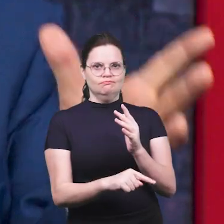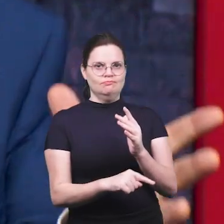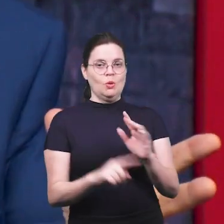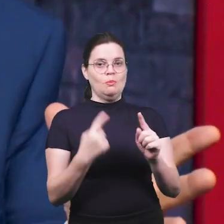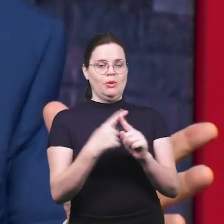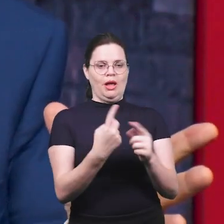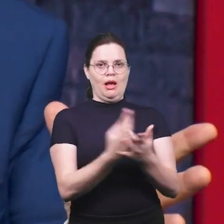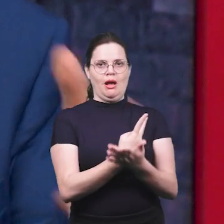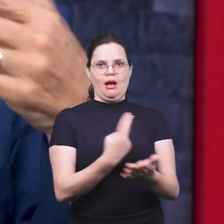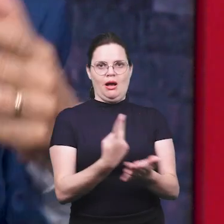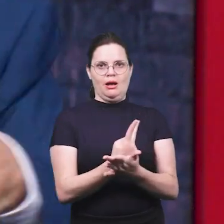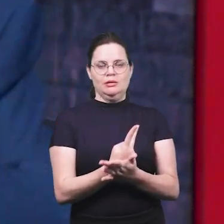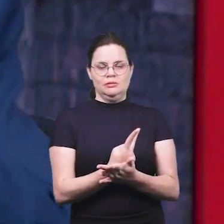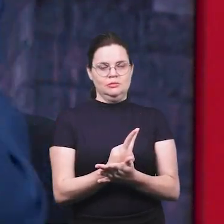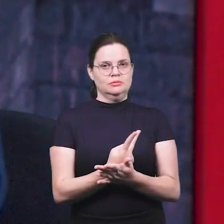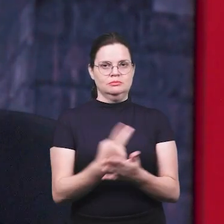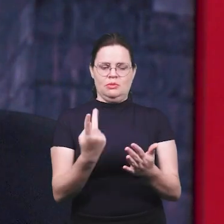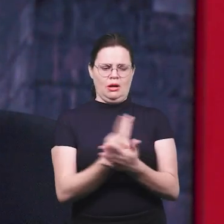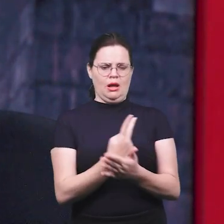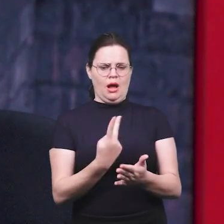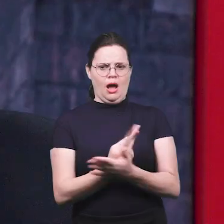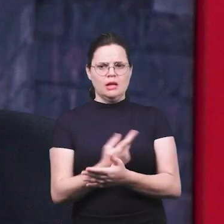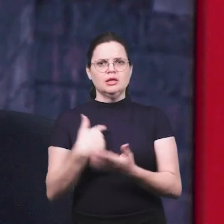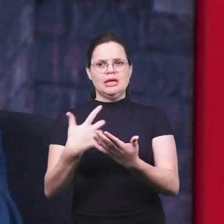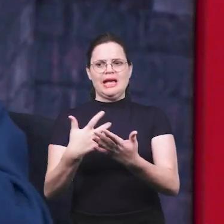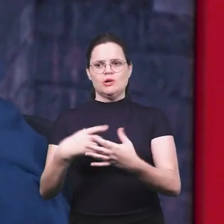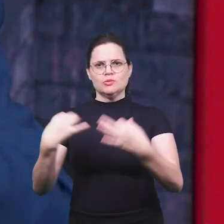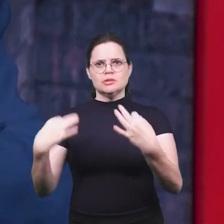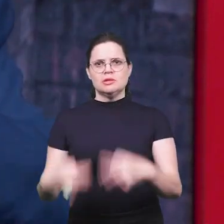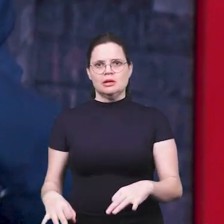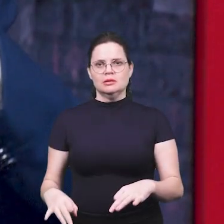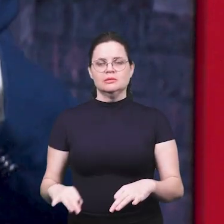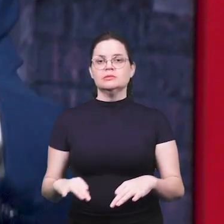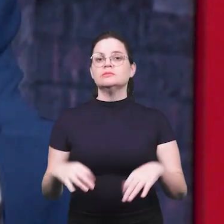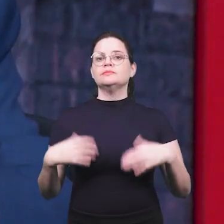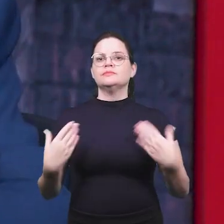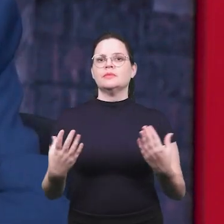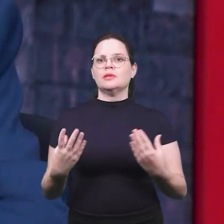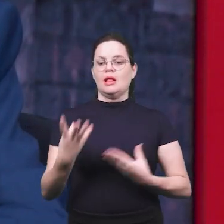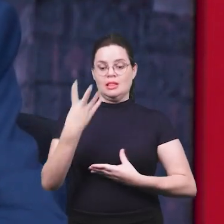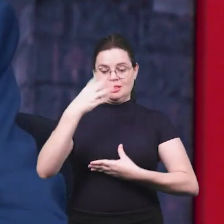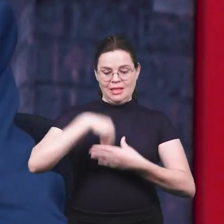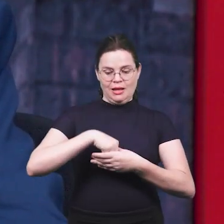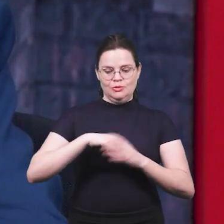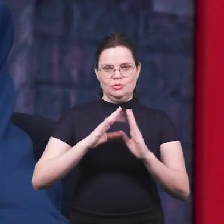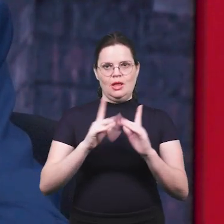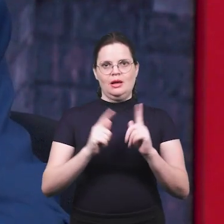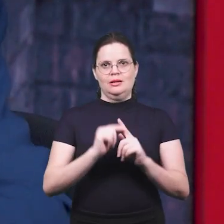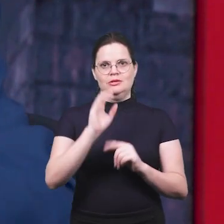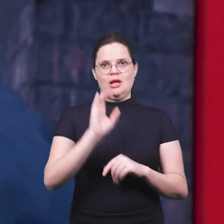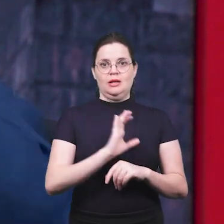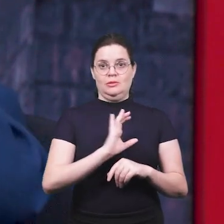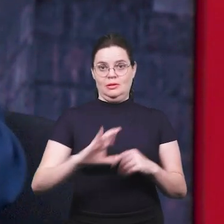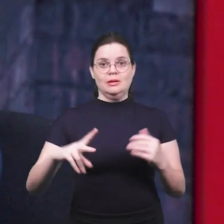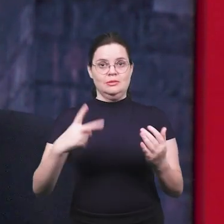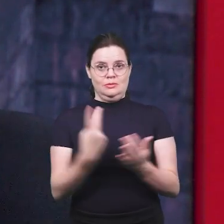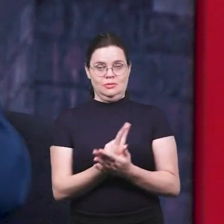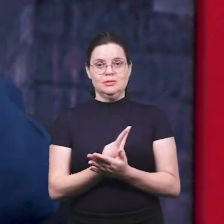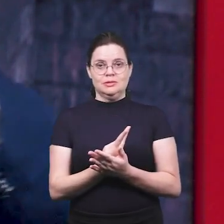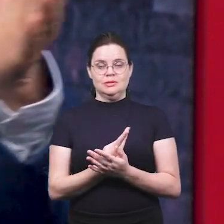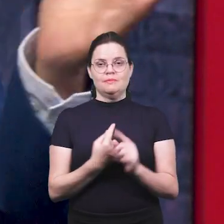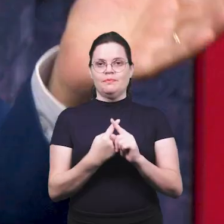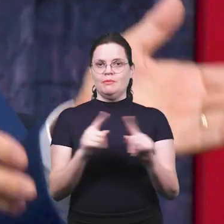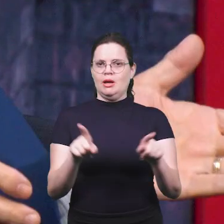estava errado e buscando o que estava certo, aconteceu internamente. Mas